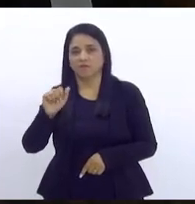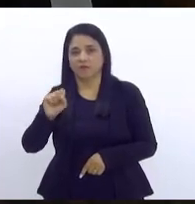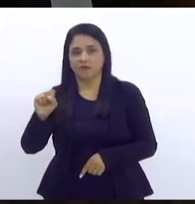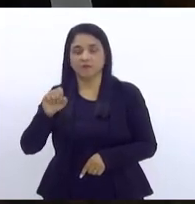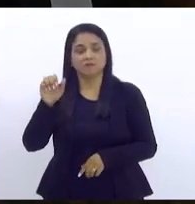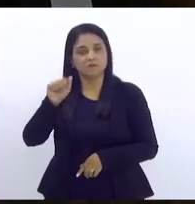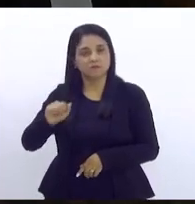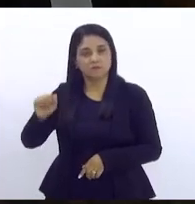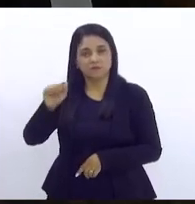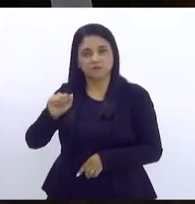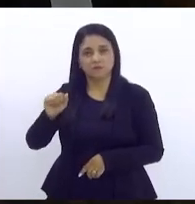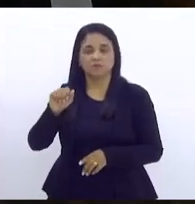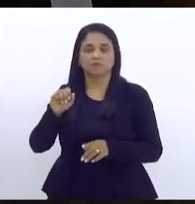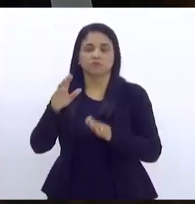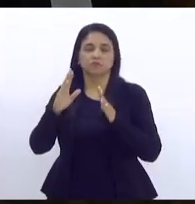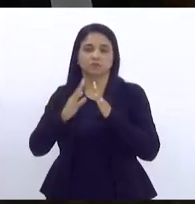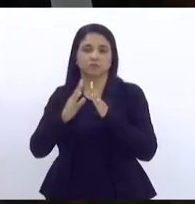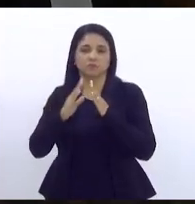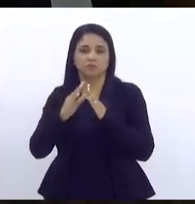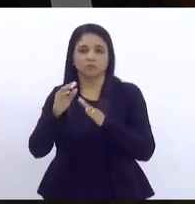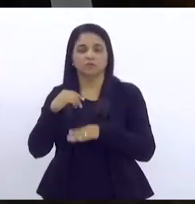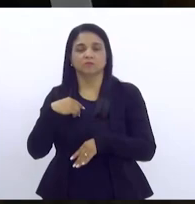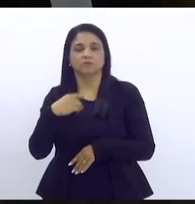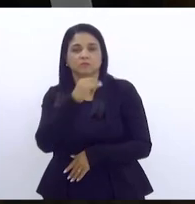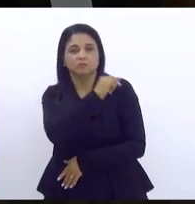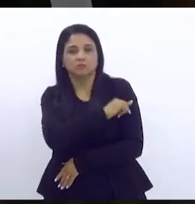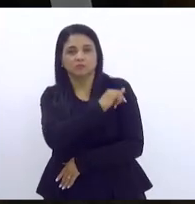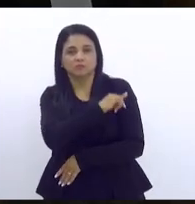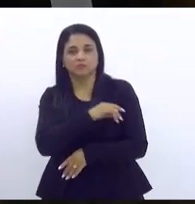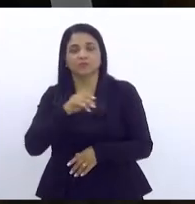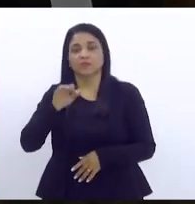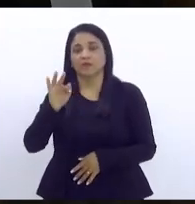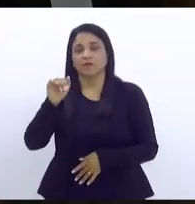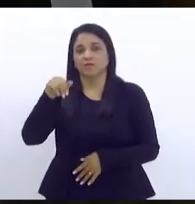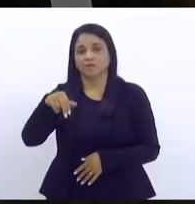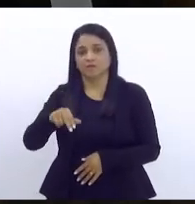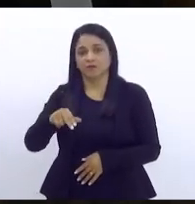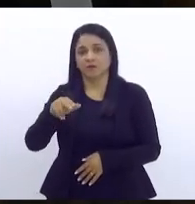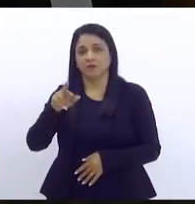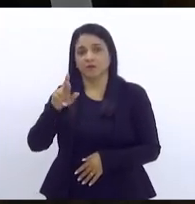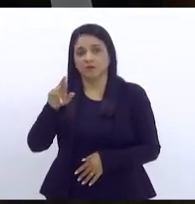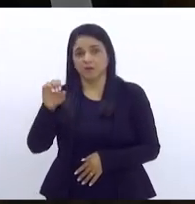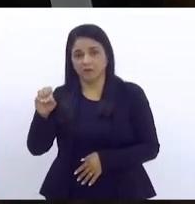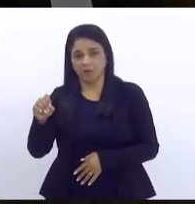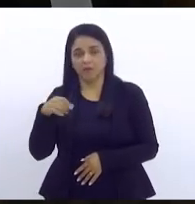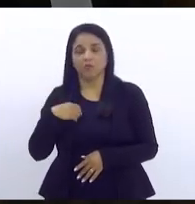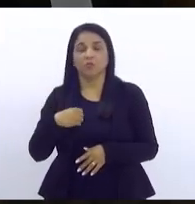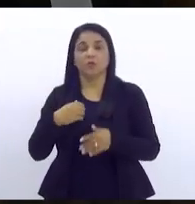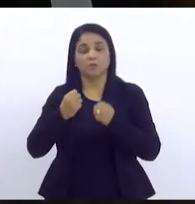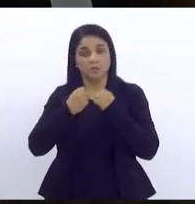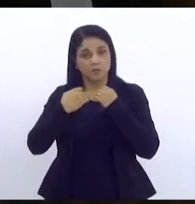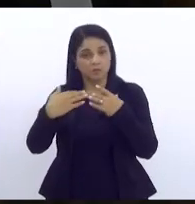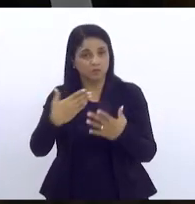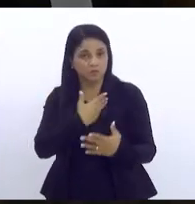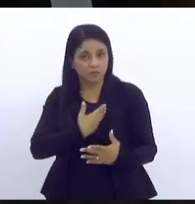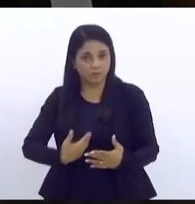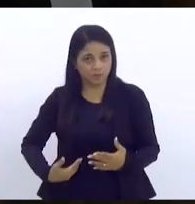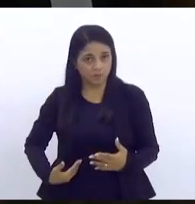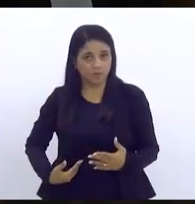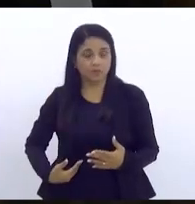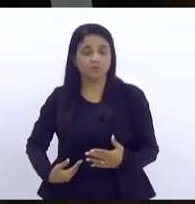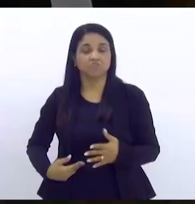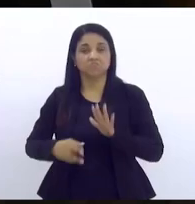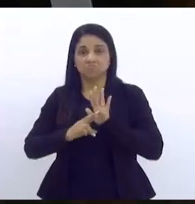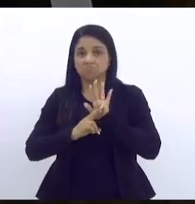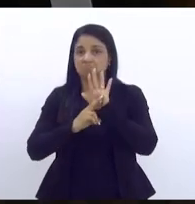de moradores do município do Rio de Janeiro a fã Rio tá na casa então para demonstrar que é uma audiência pública que tá bem